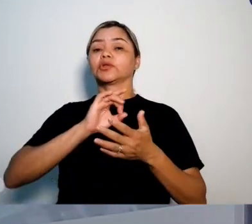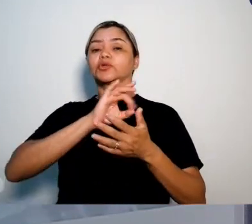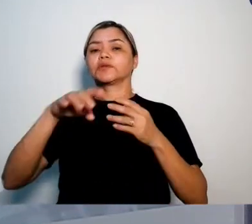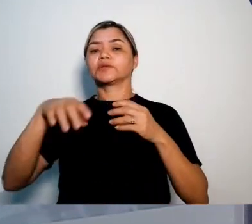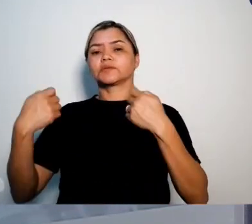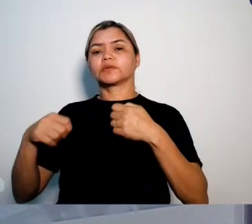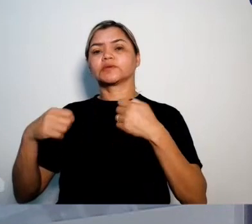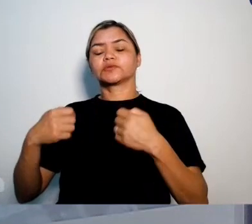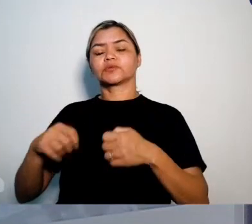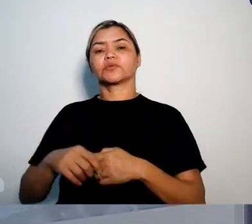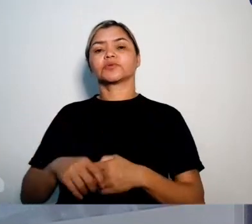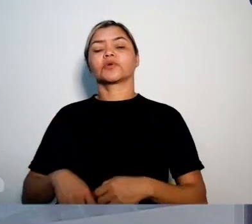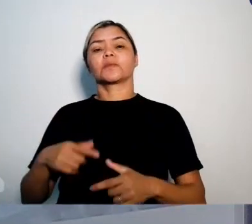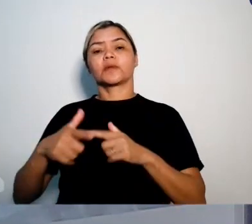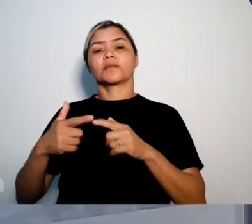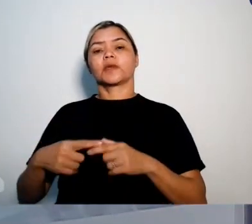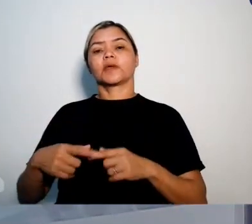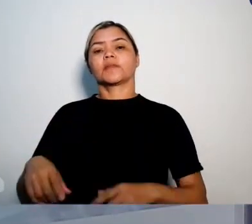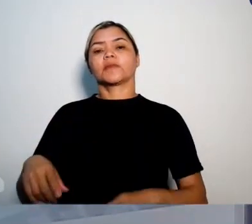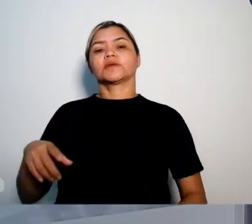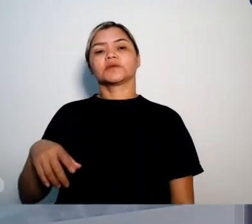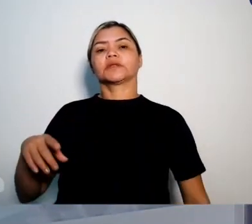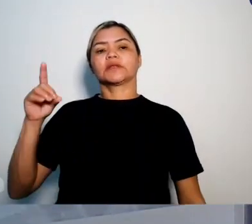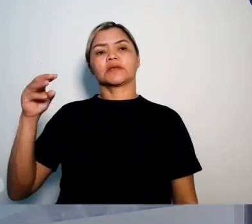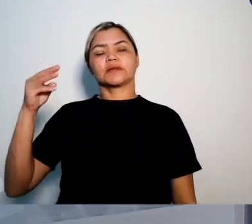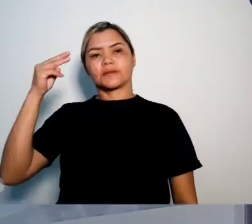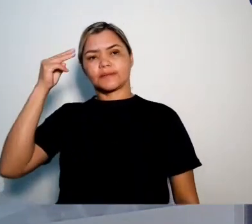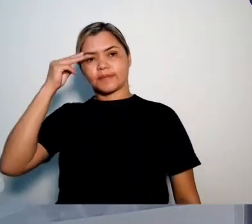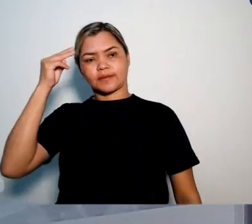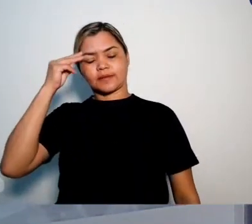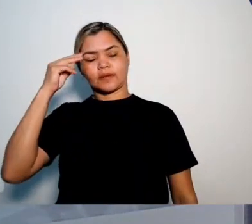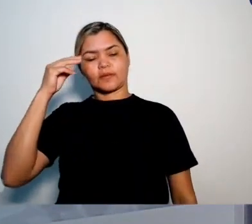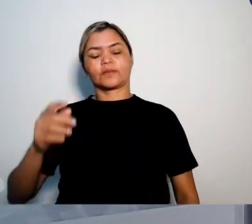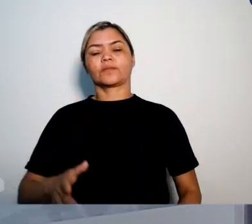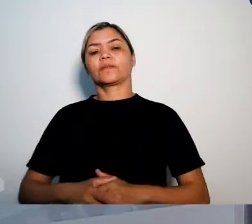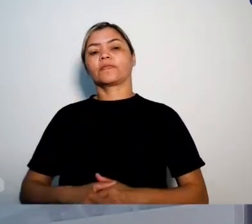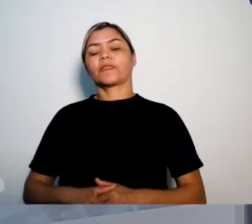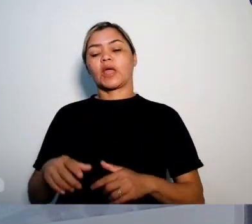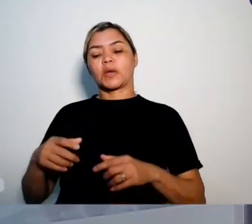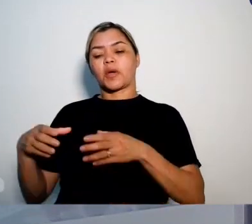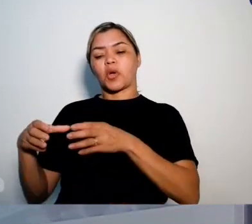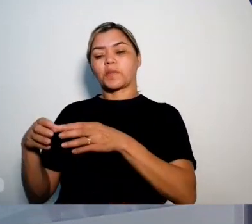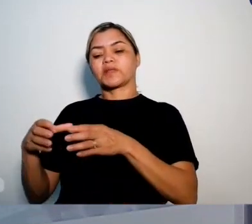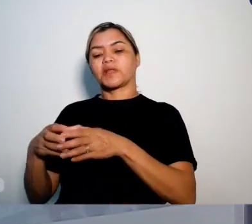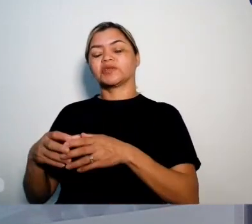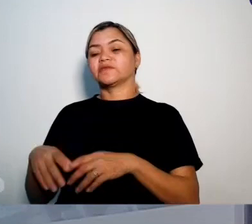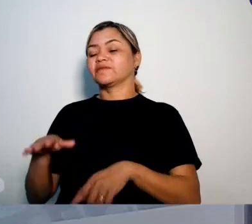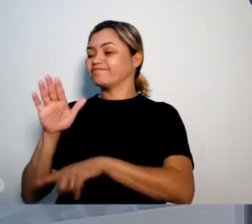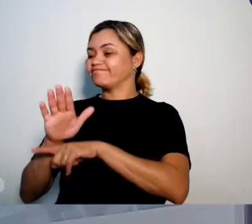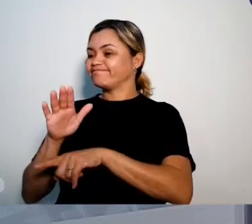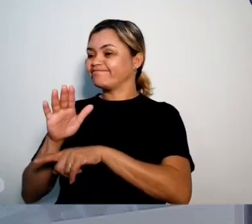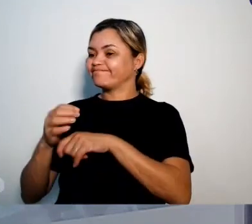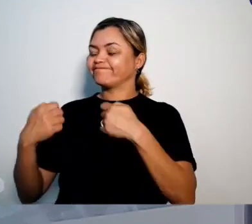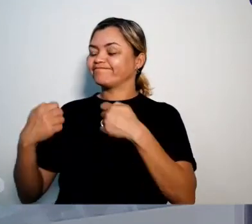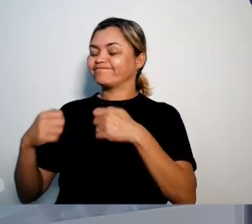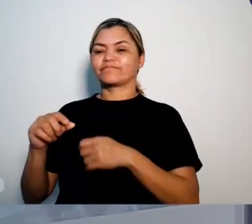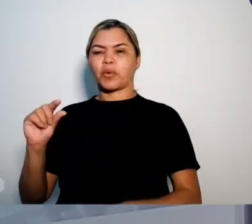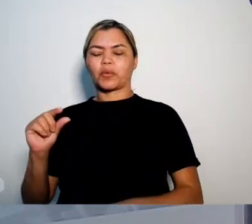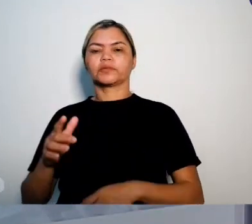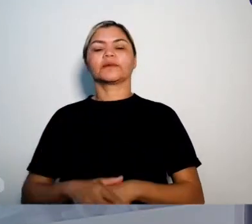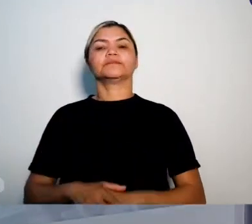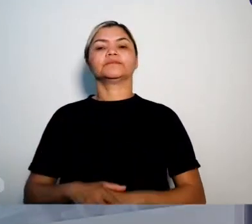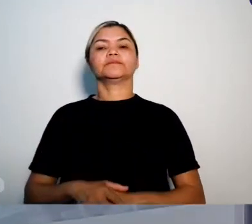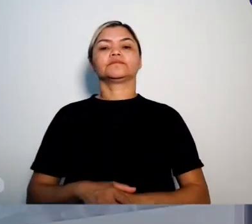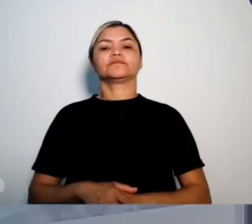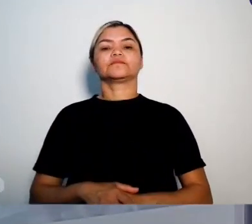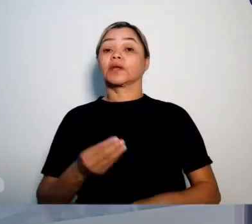mentais. Uma comunidade tão pouco ouvida, tão pouco assistida. Tive a oportunidade e o privilégio de